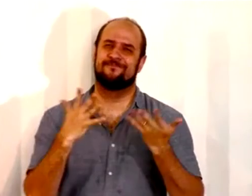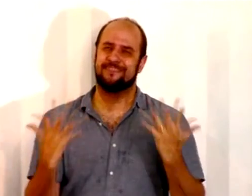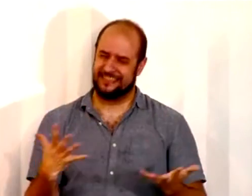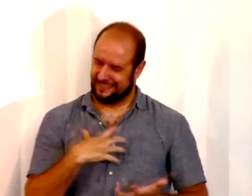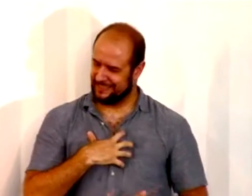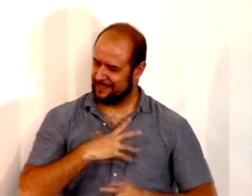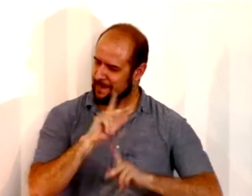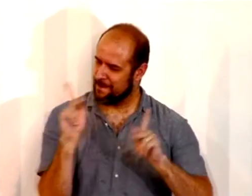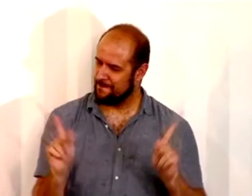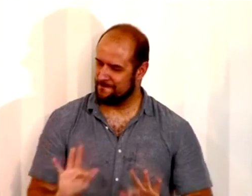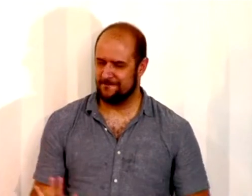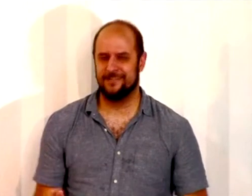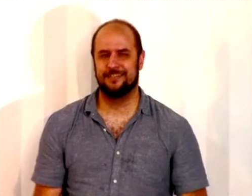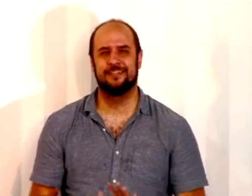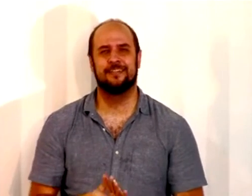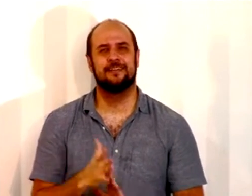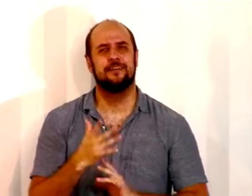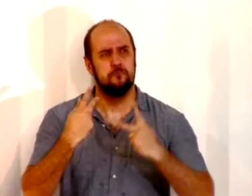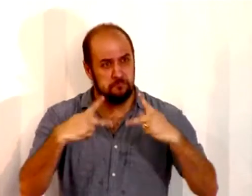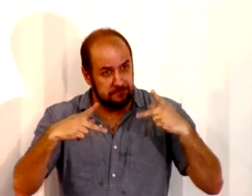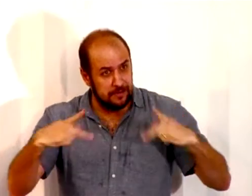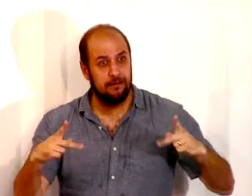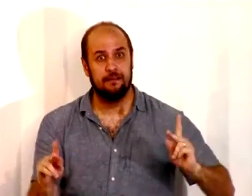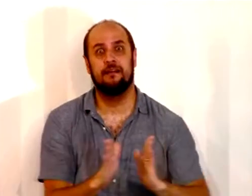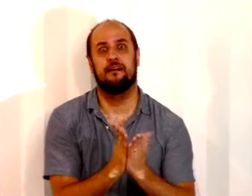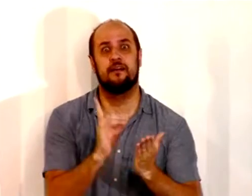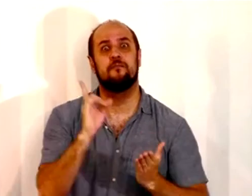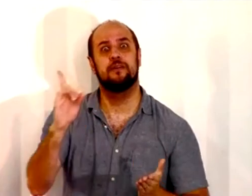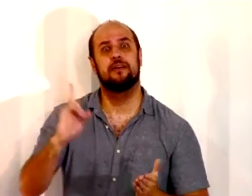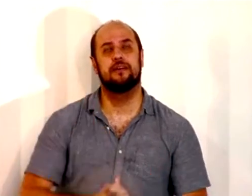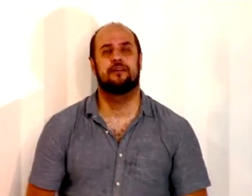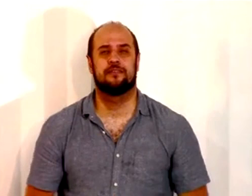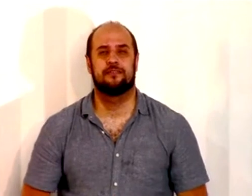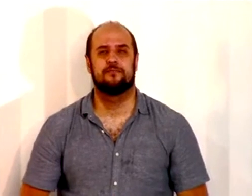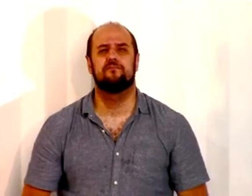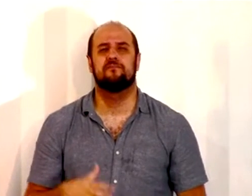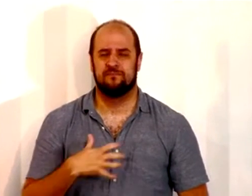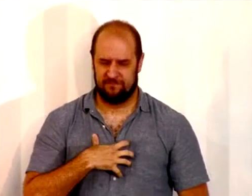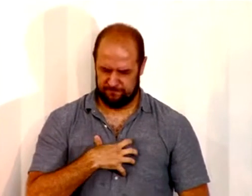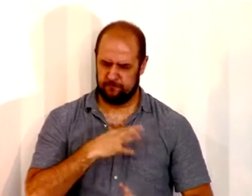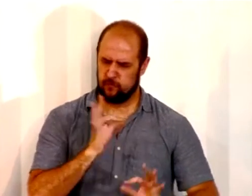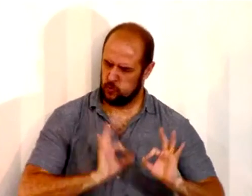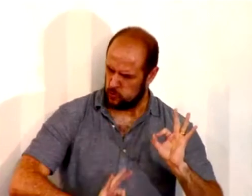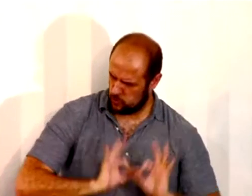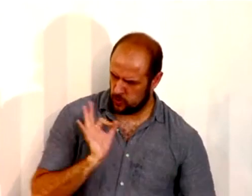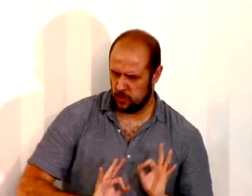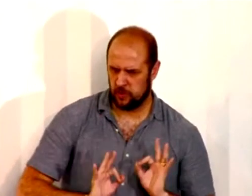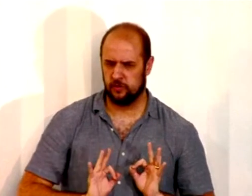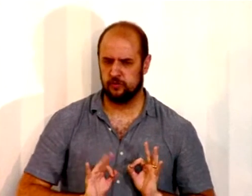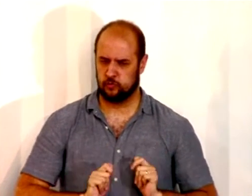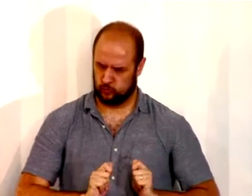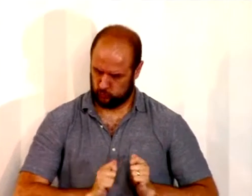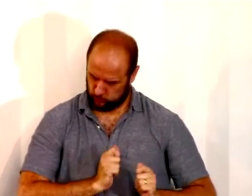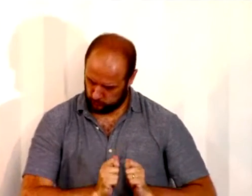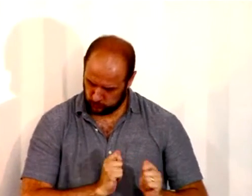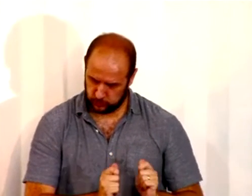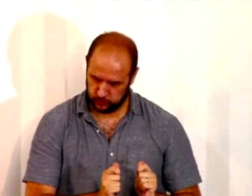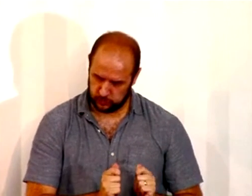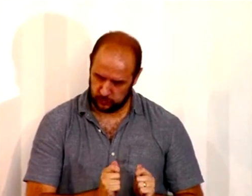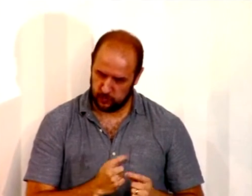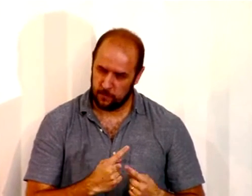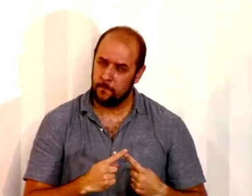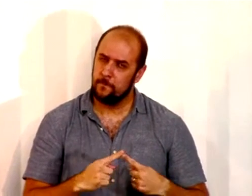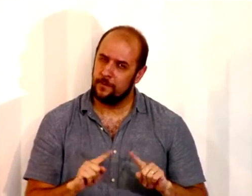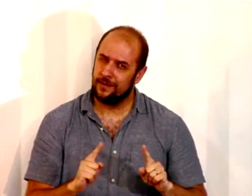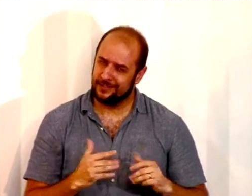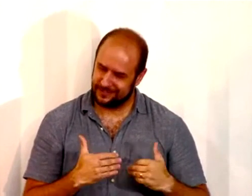a palavra de Deus está sendo pregada, e ela faz isso em nós mesmos, ela corrige, ela admoesta, mas ela